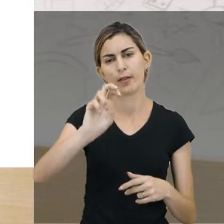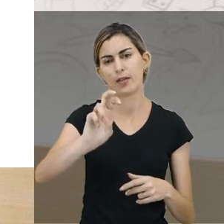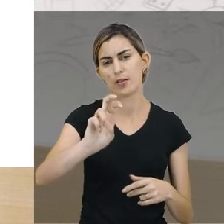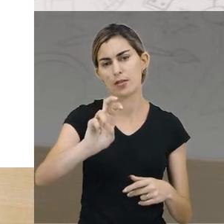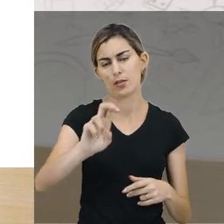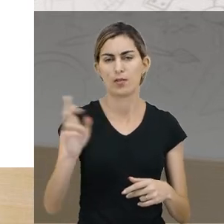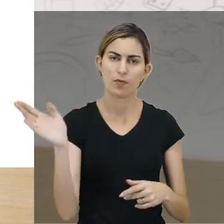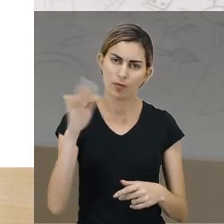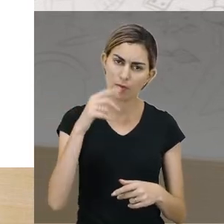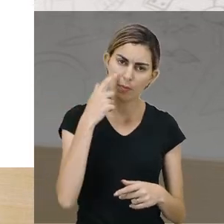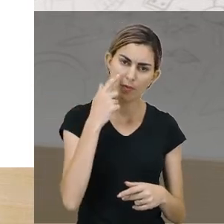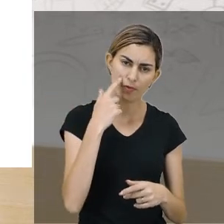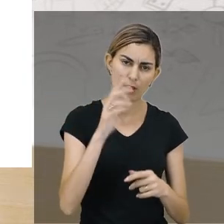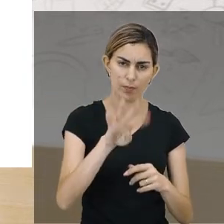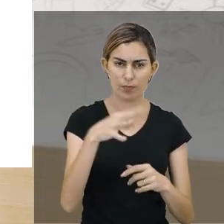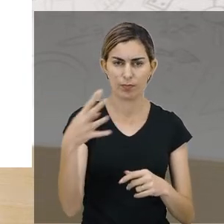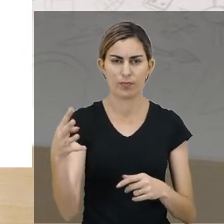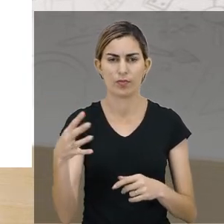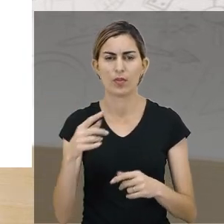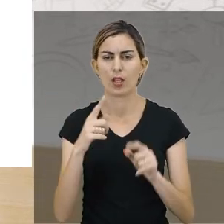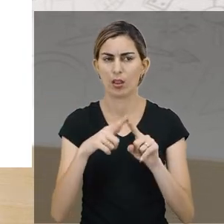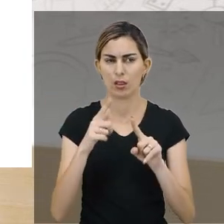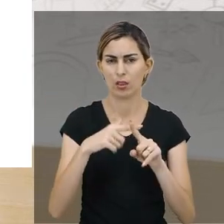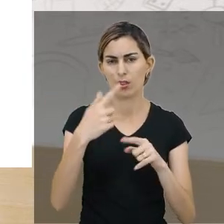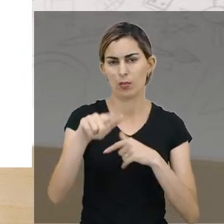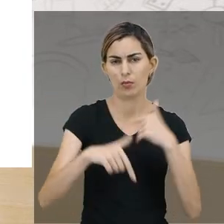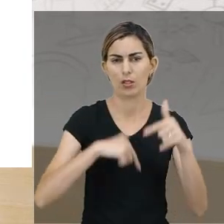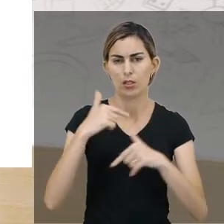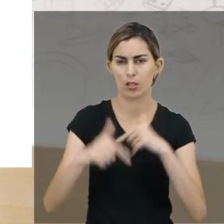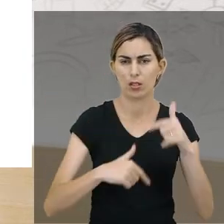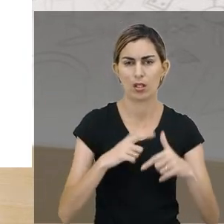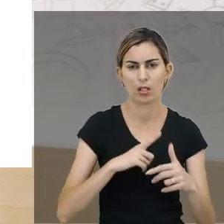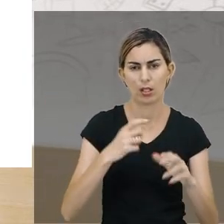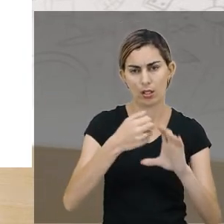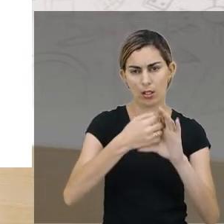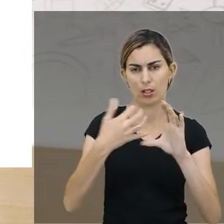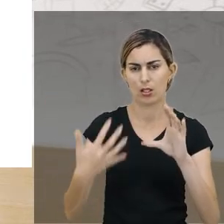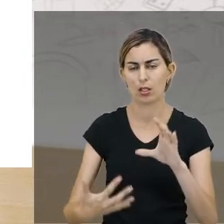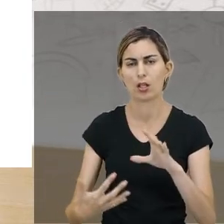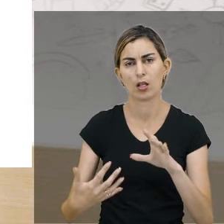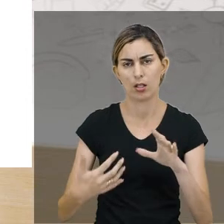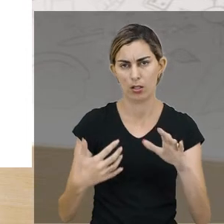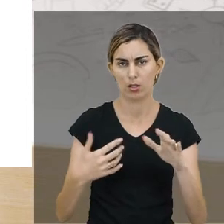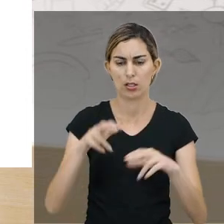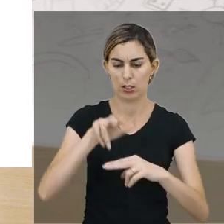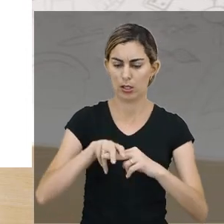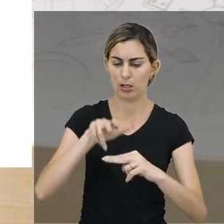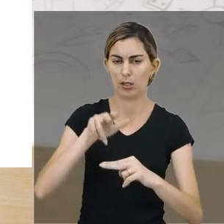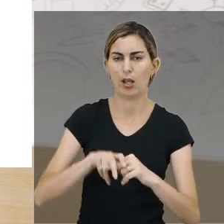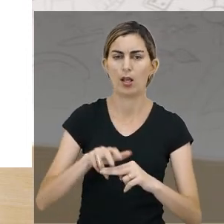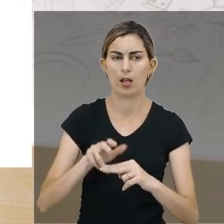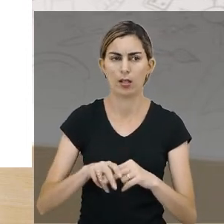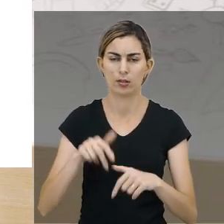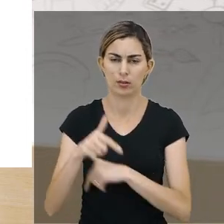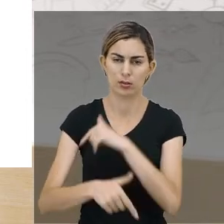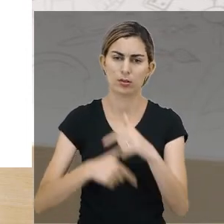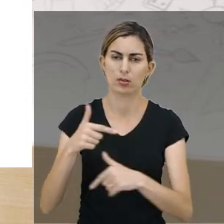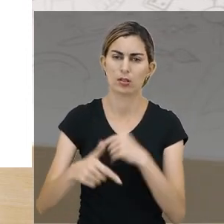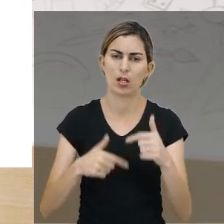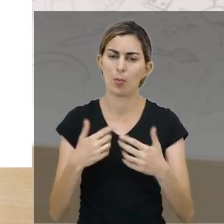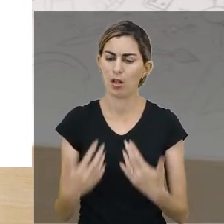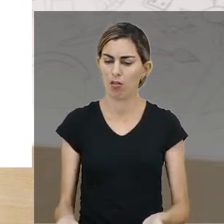MR15. Então, vamos lá conferir. Esse tipo de atividade tem característica de atividade sentada. O